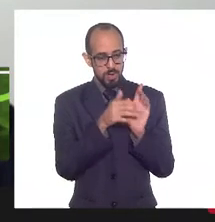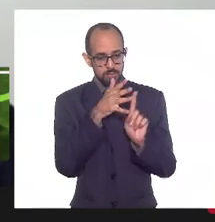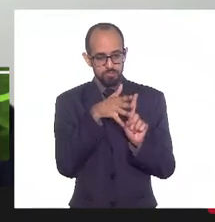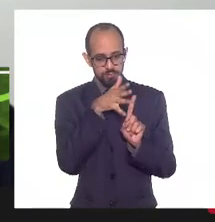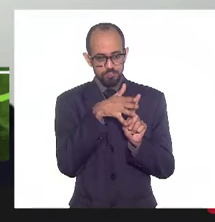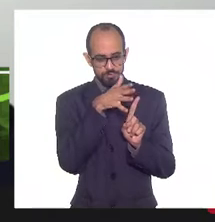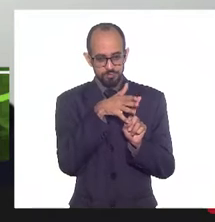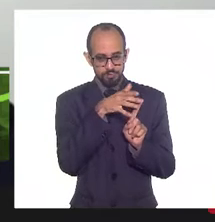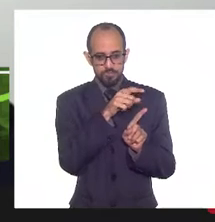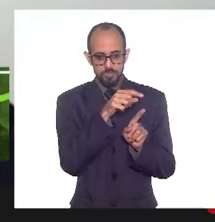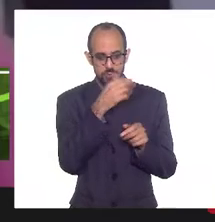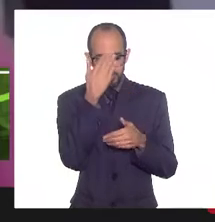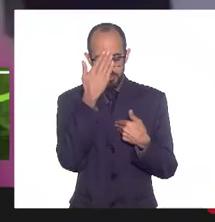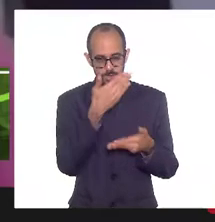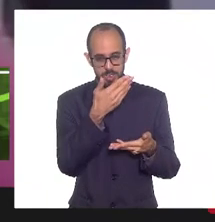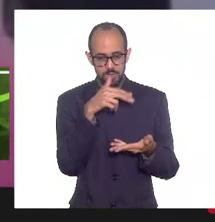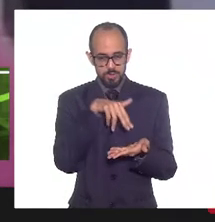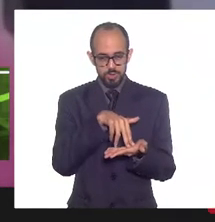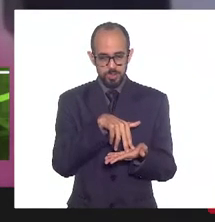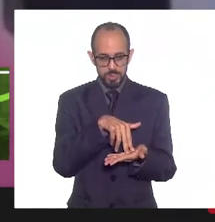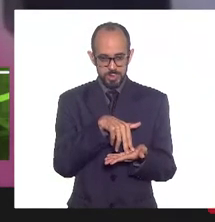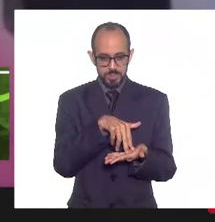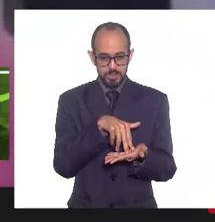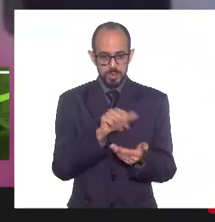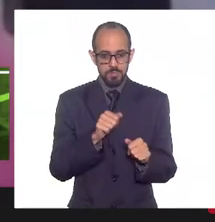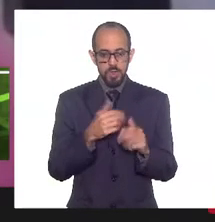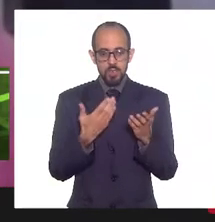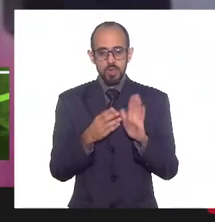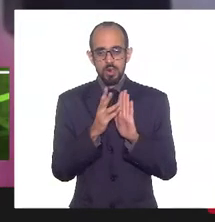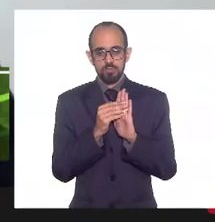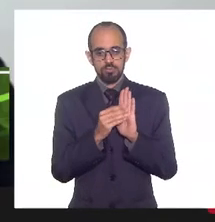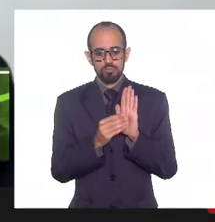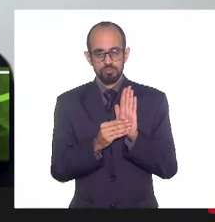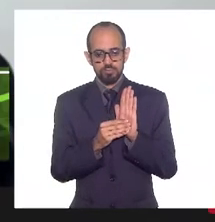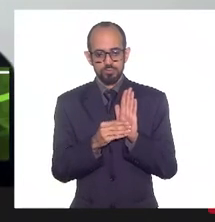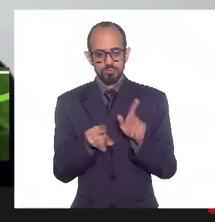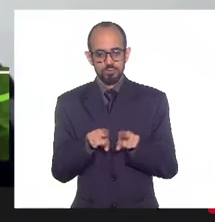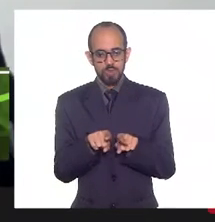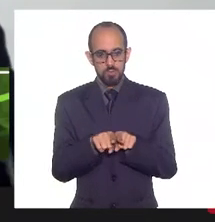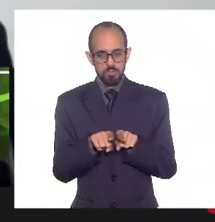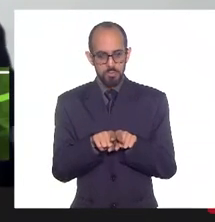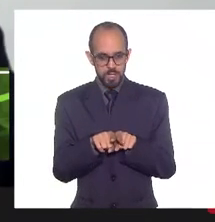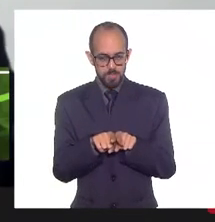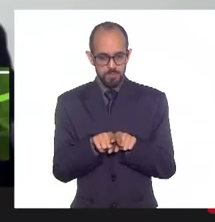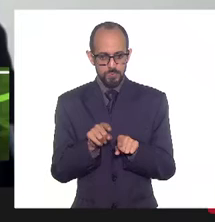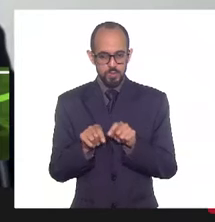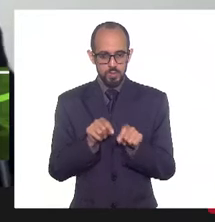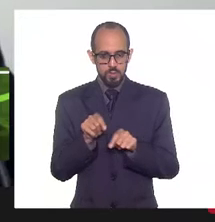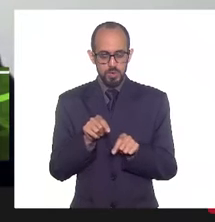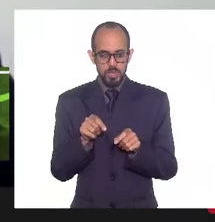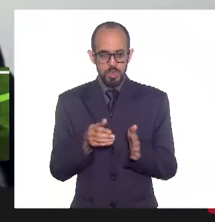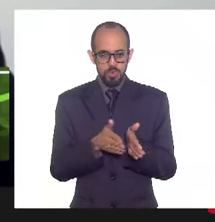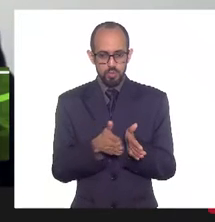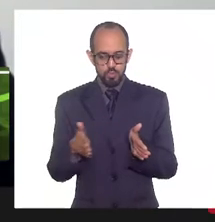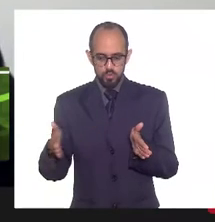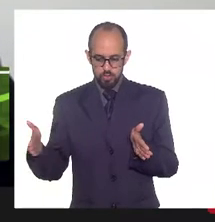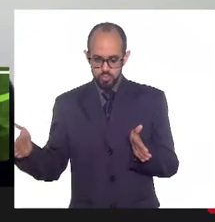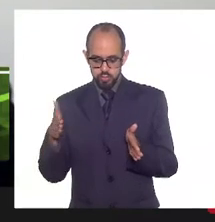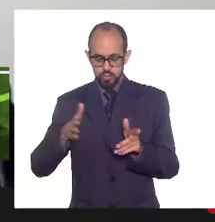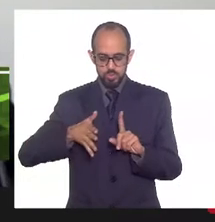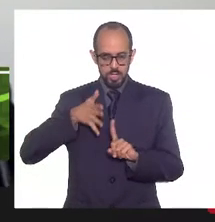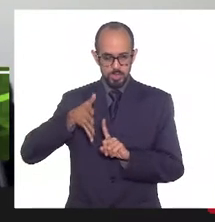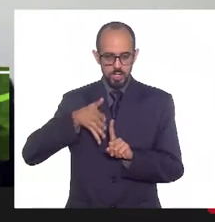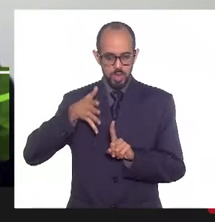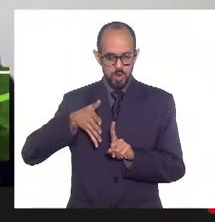por sua presença eu quero fazer um registro aqui sabe Dani no transcurso dessa audiência lamentar profundamente